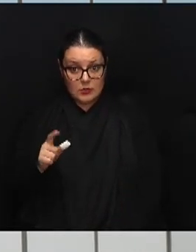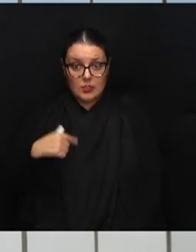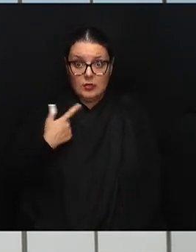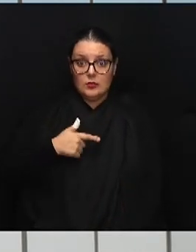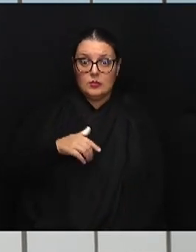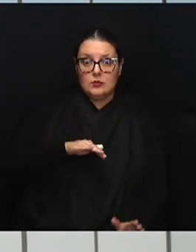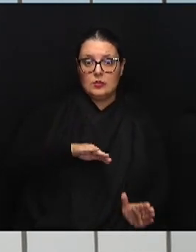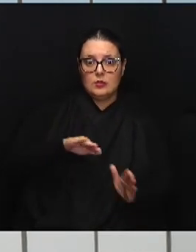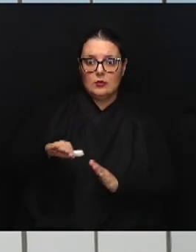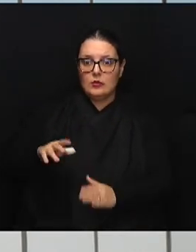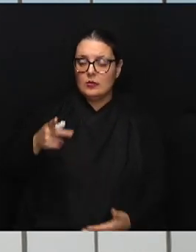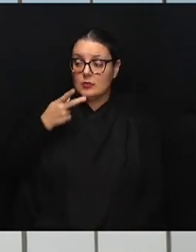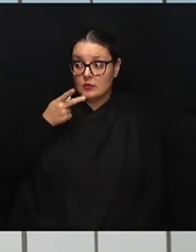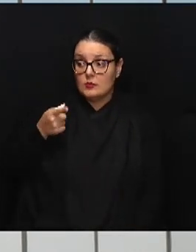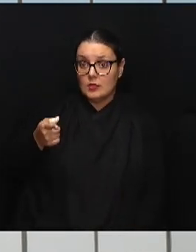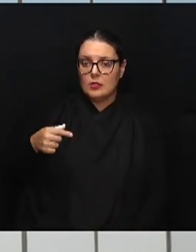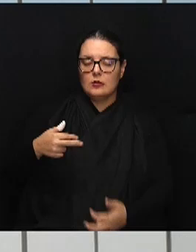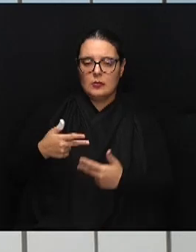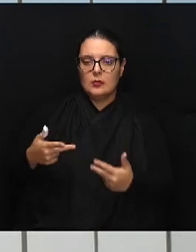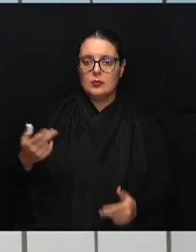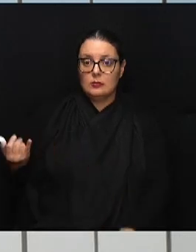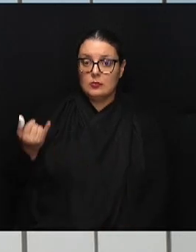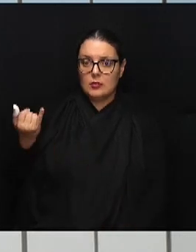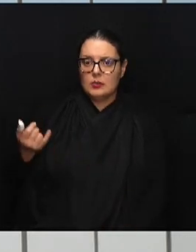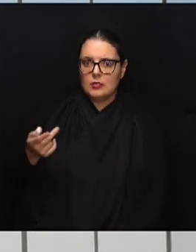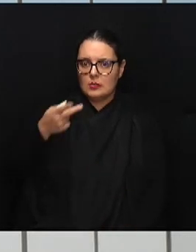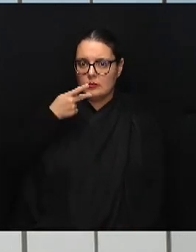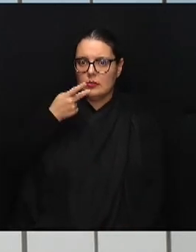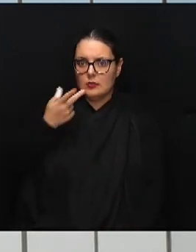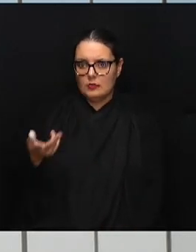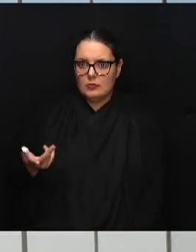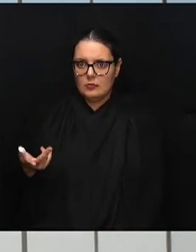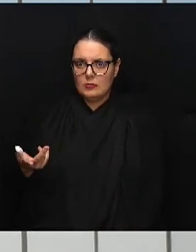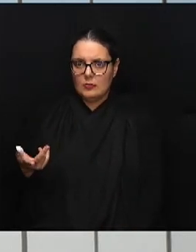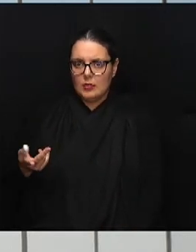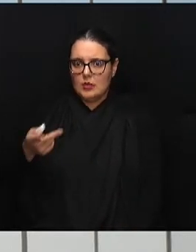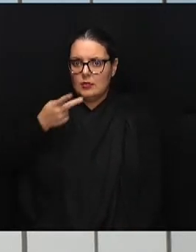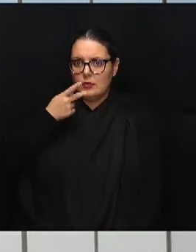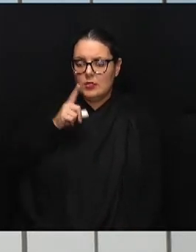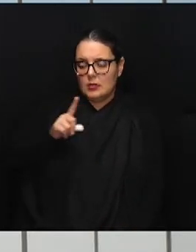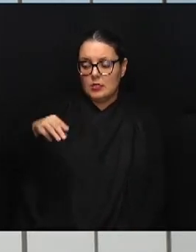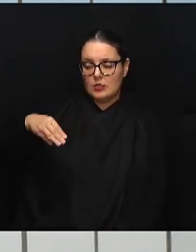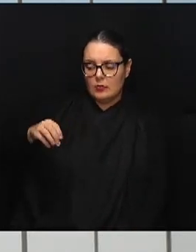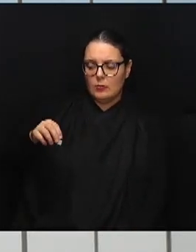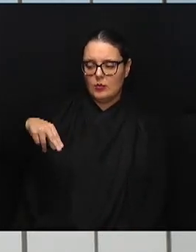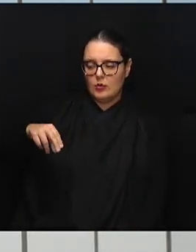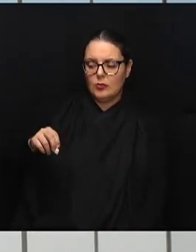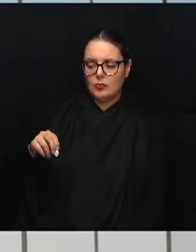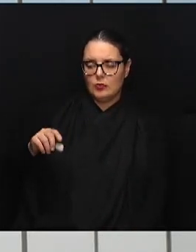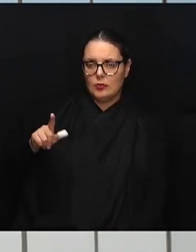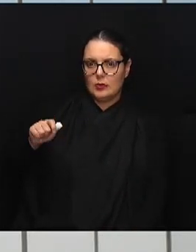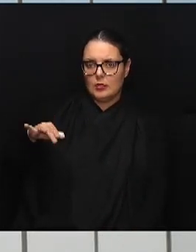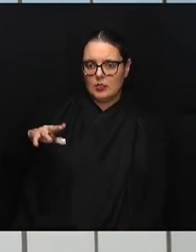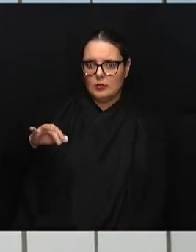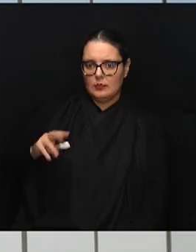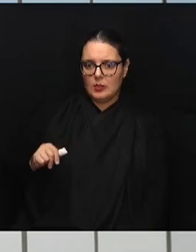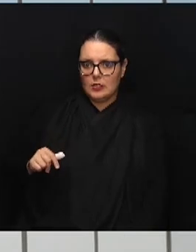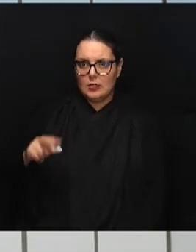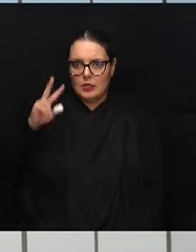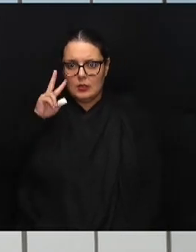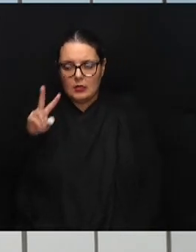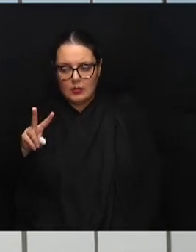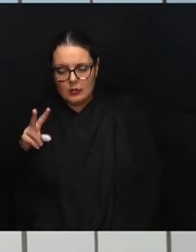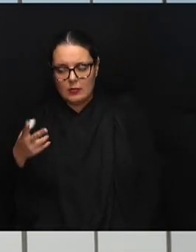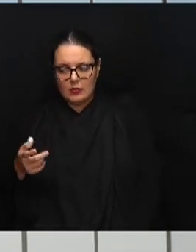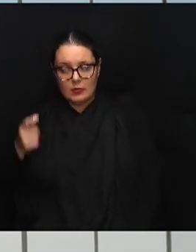lado. Você disse uma coisa que eu acho muito importante. A gente fala em não monogamia e já pensa numa pessoa com várias parcerias,